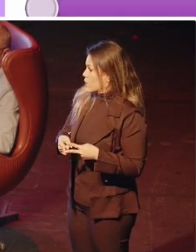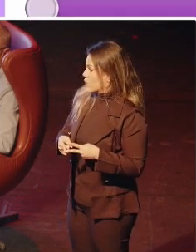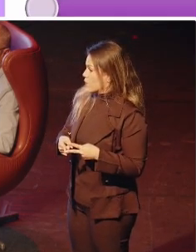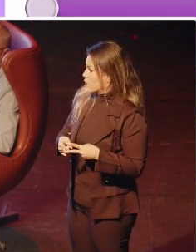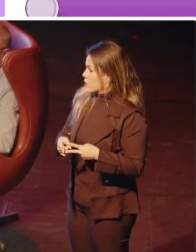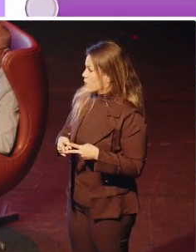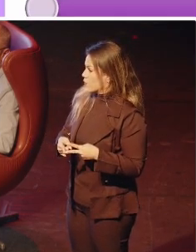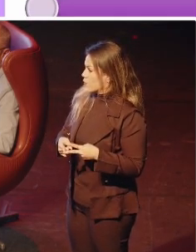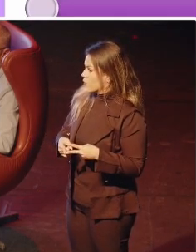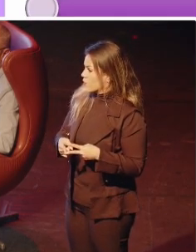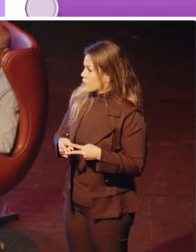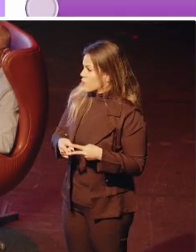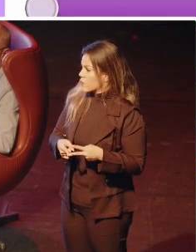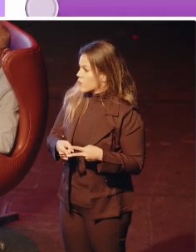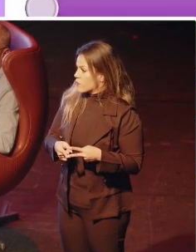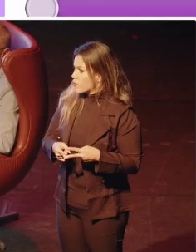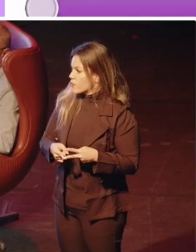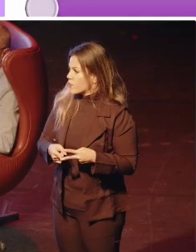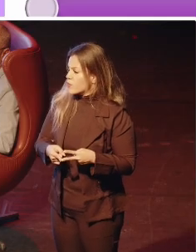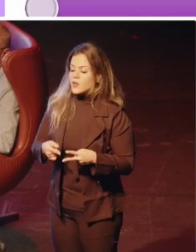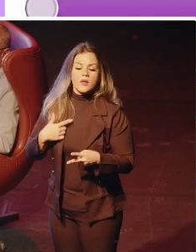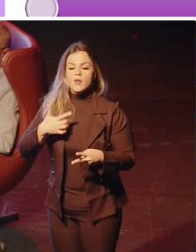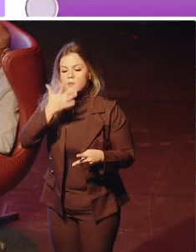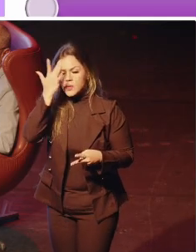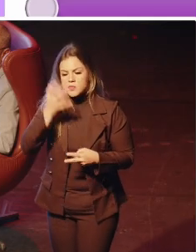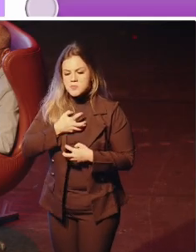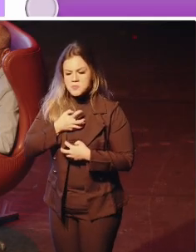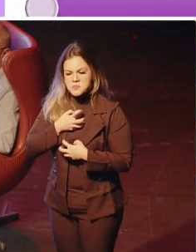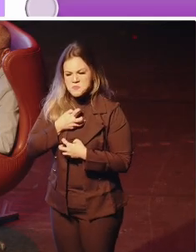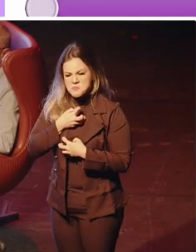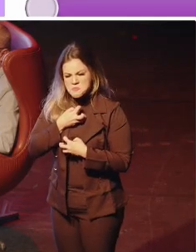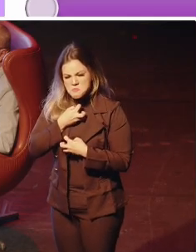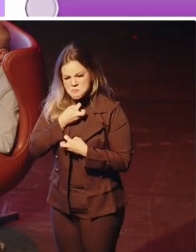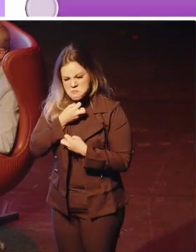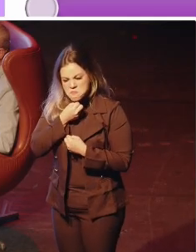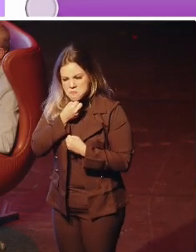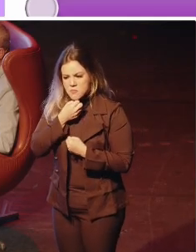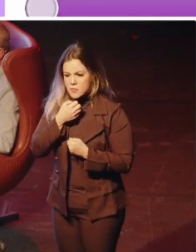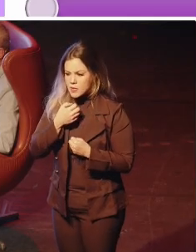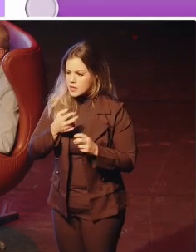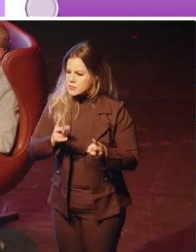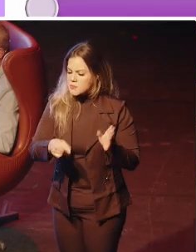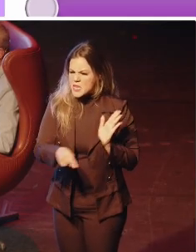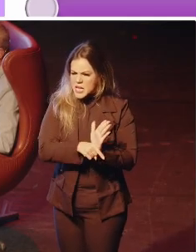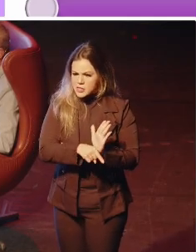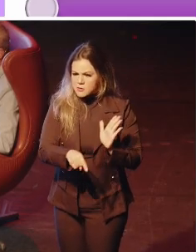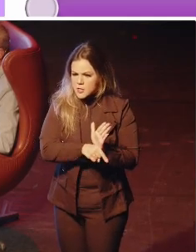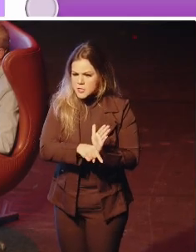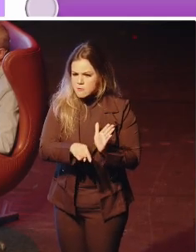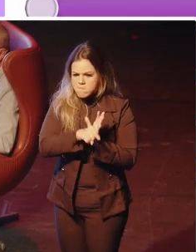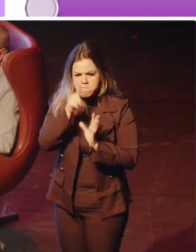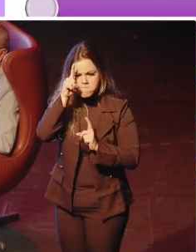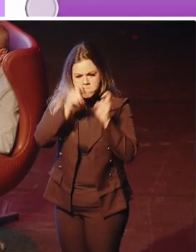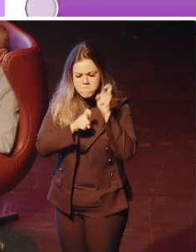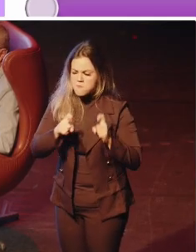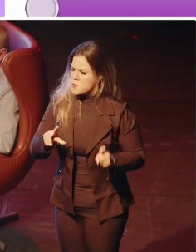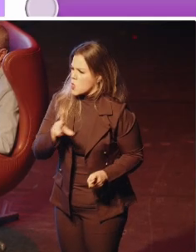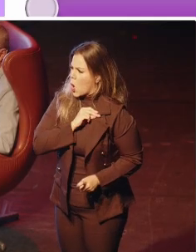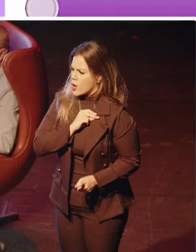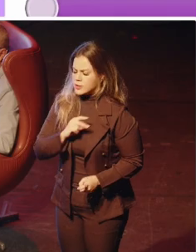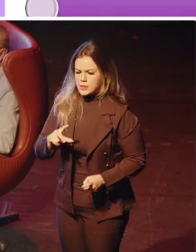neuroticismo. O que é isso? Aquela pessoa amarga, né? Que só pensa o pior da vida, que fica